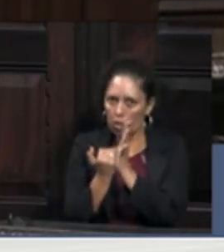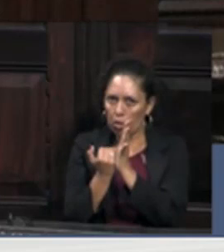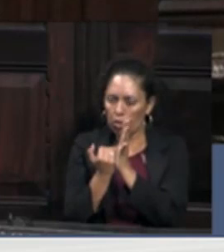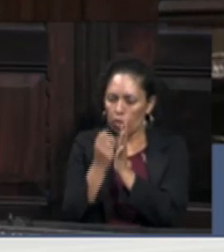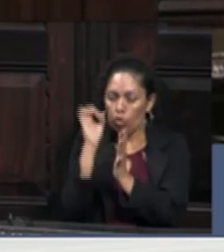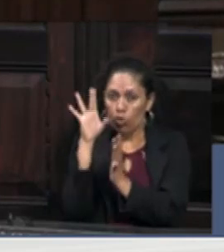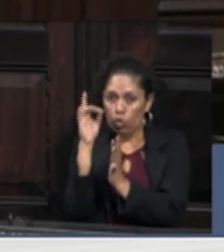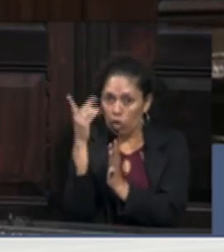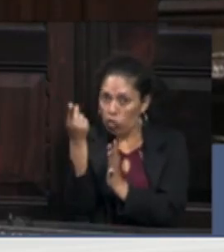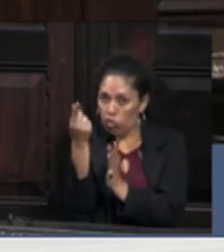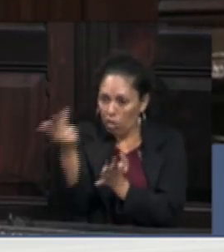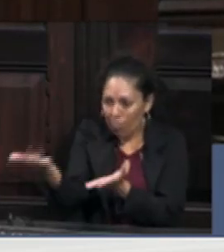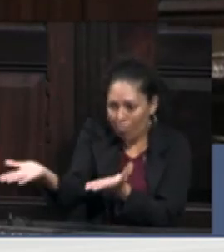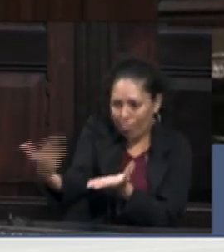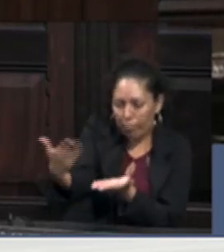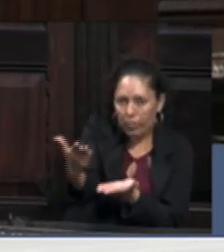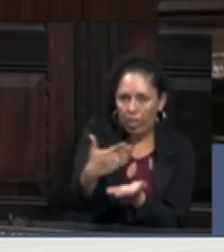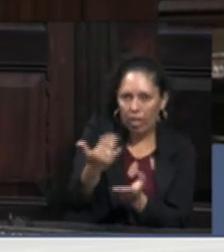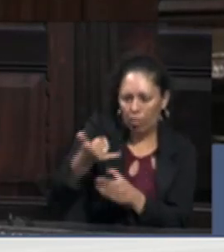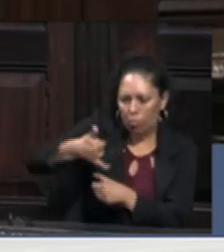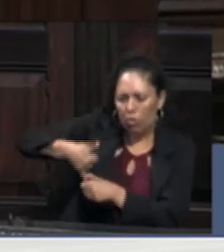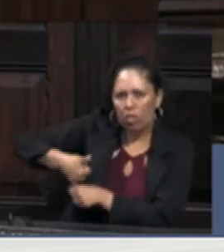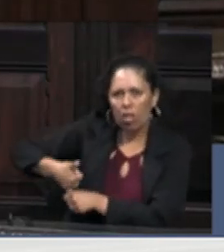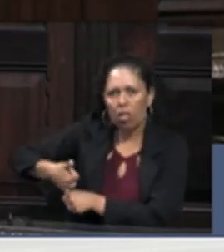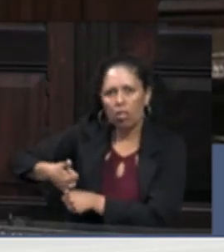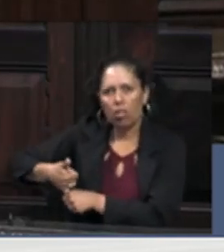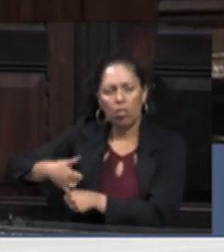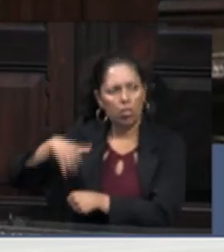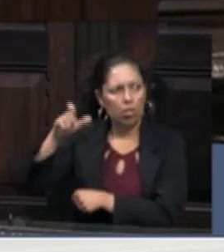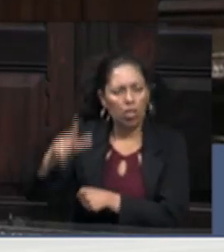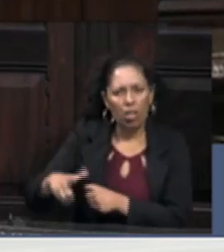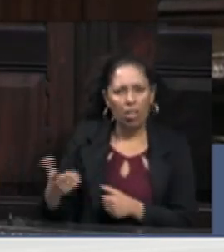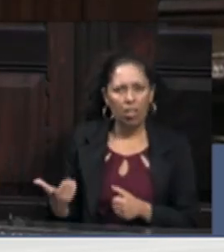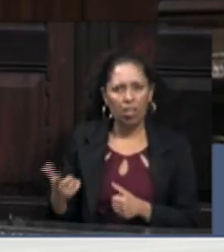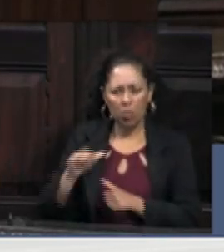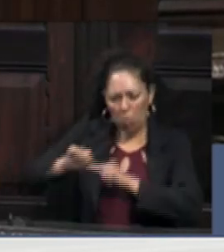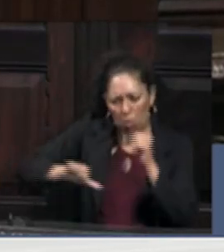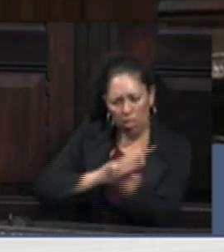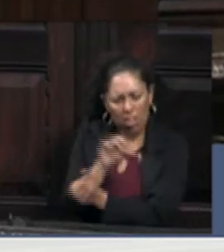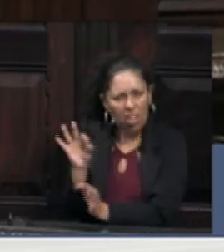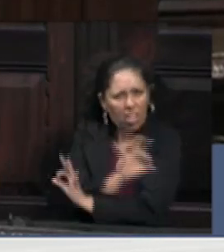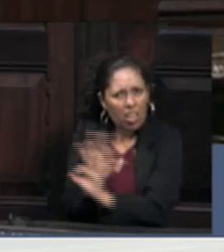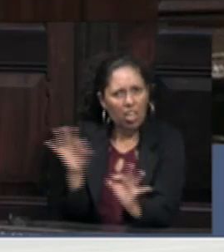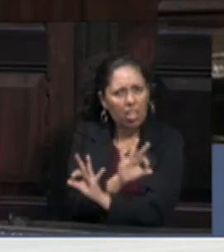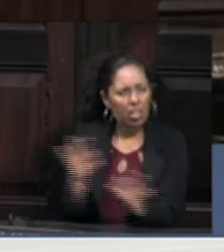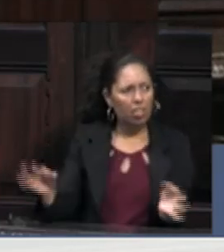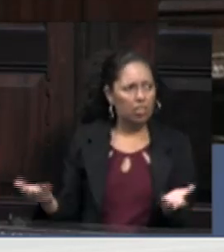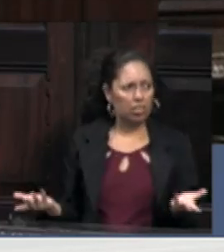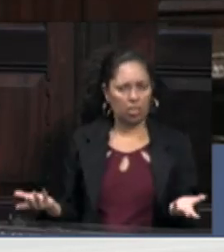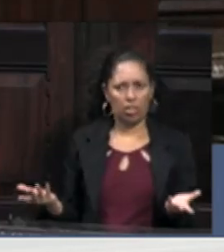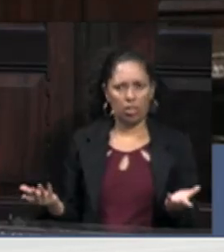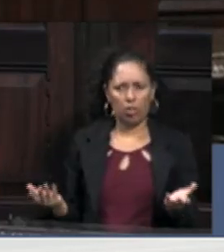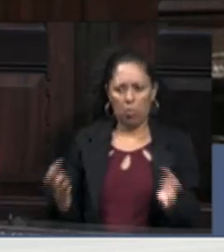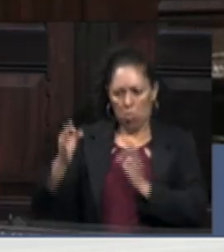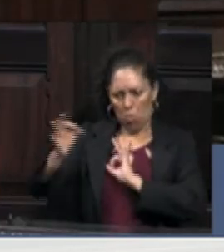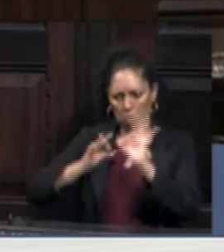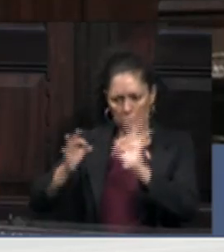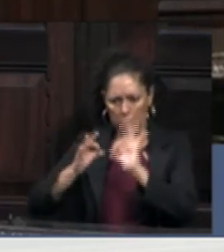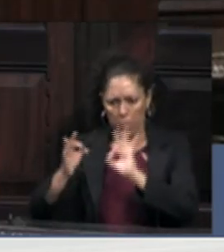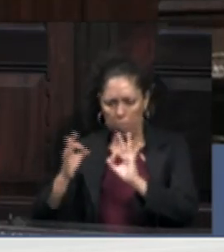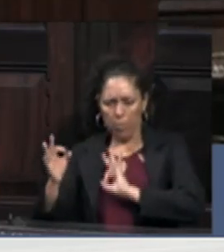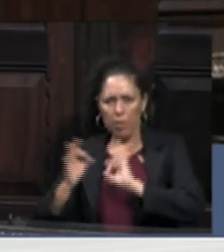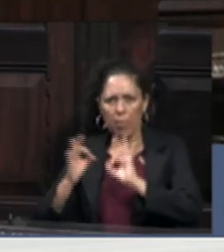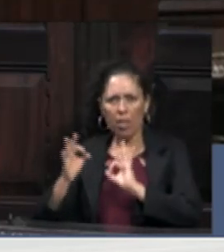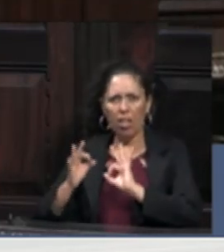especiais? Deputado Dr. Julianelli, não faremos nada diferente, não desenvolveremos nenhuma estratégia de médio, curto e